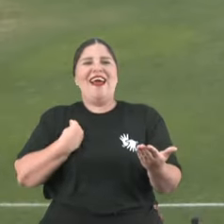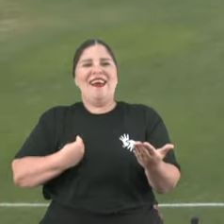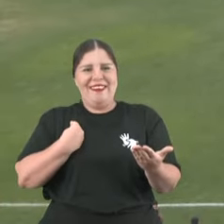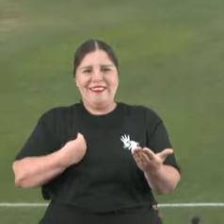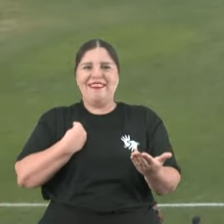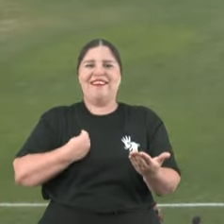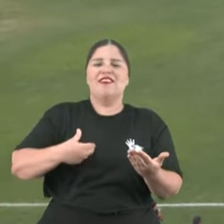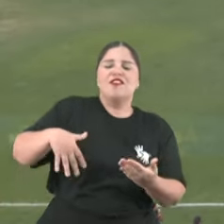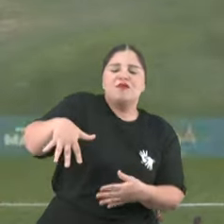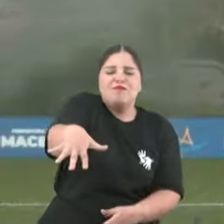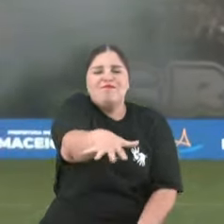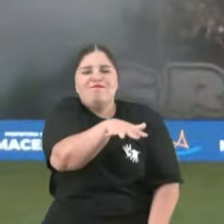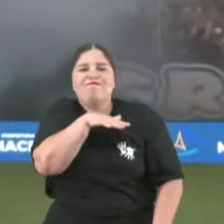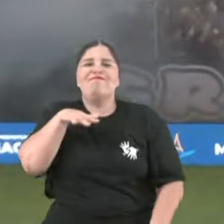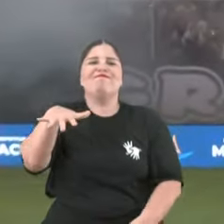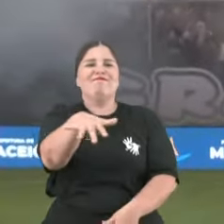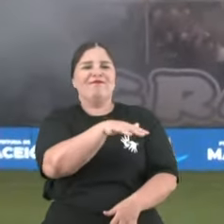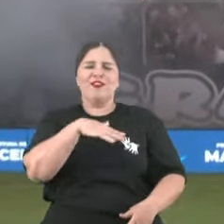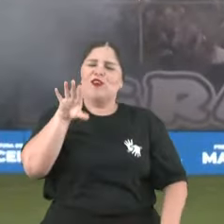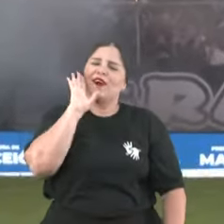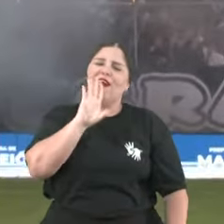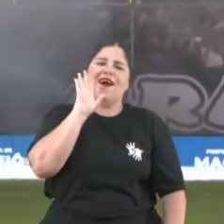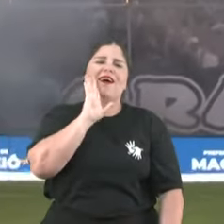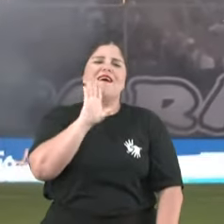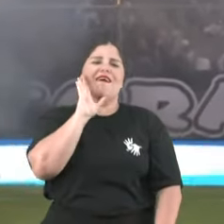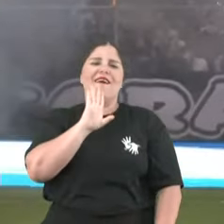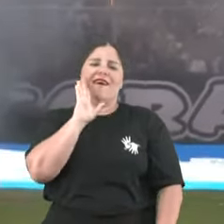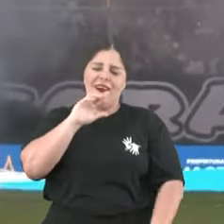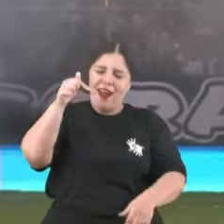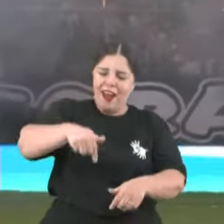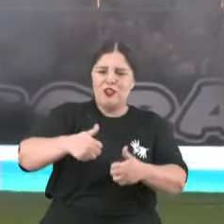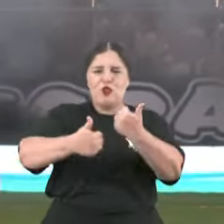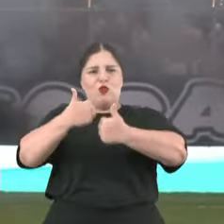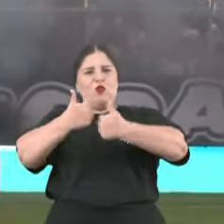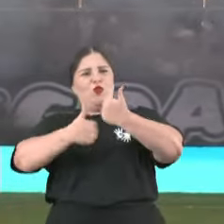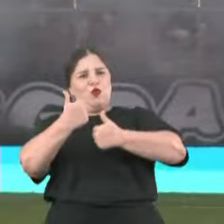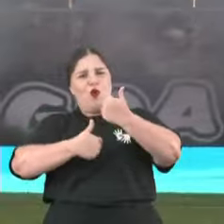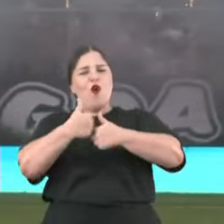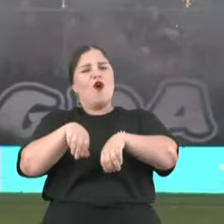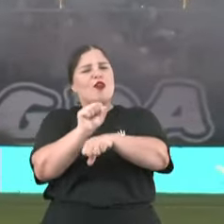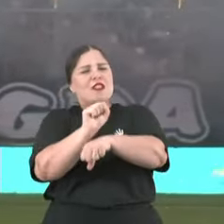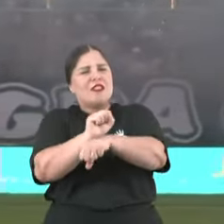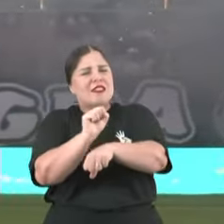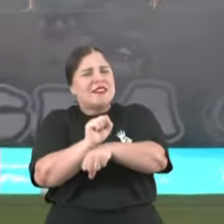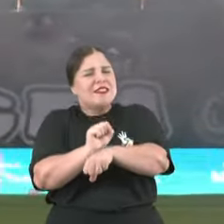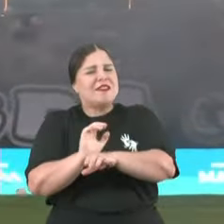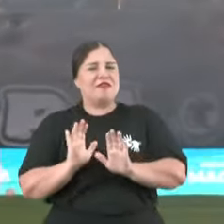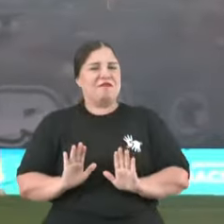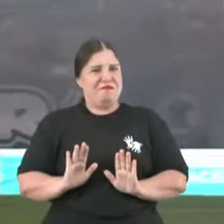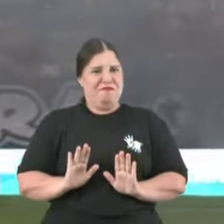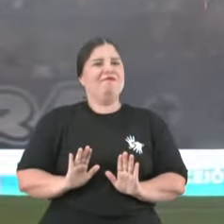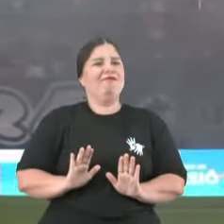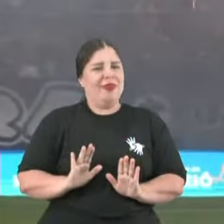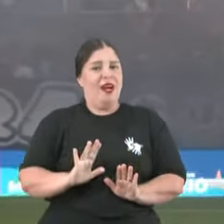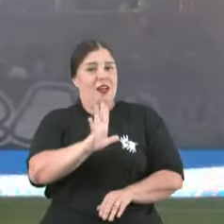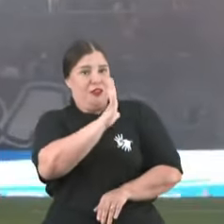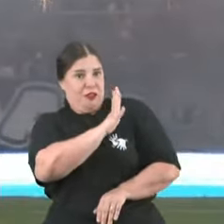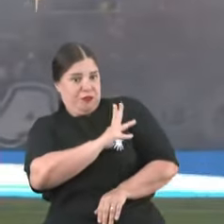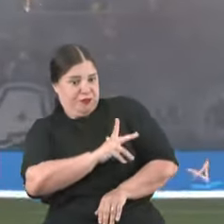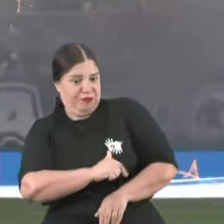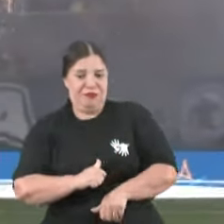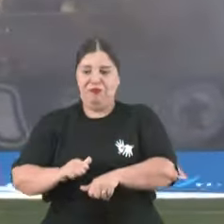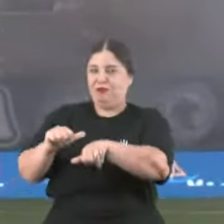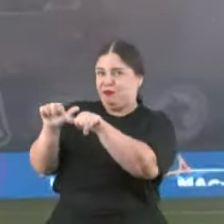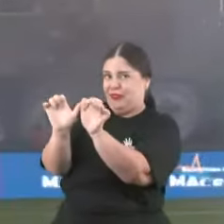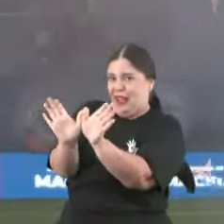atmosfera ainda mais legal para esse jogo que começa daqui a pouco. CRB e Asa já esparramados no gramado para execução